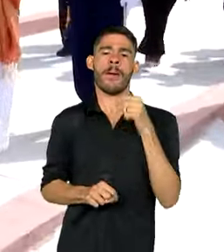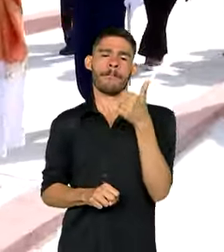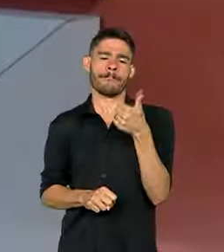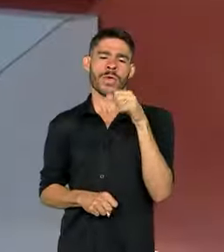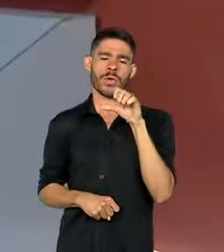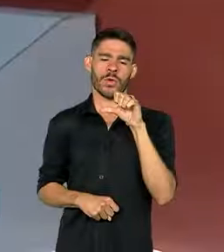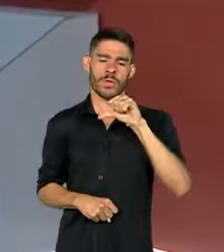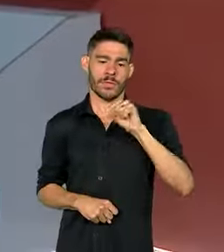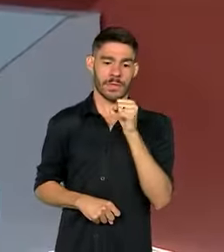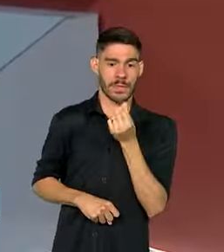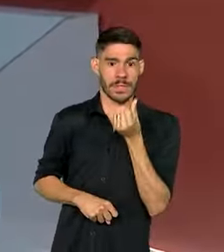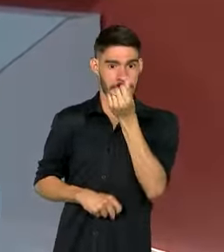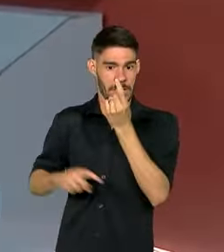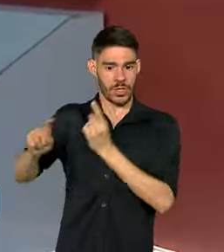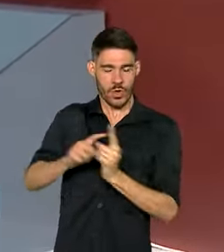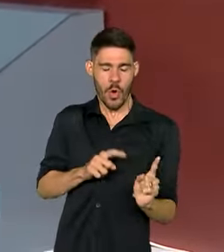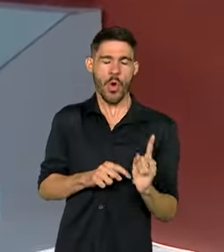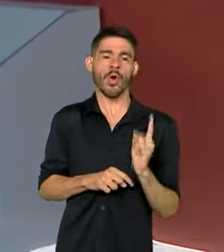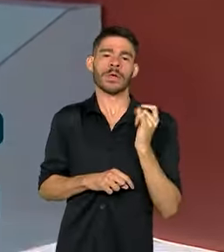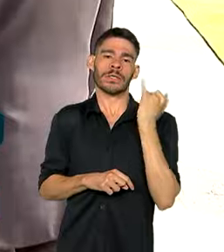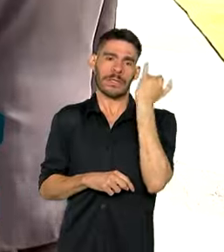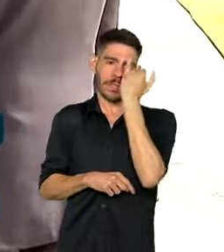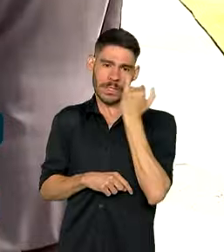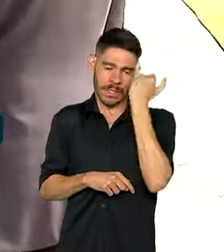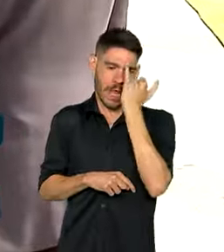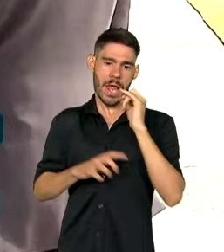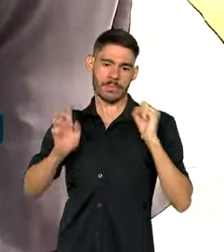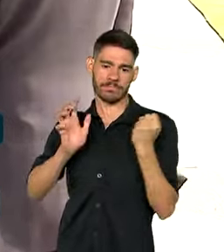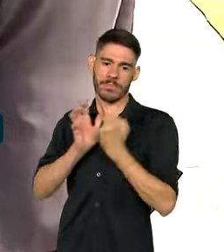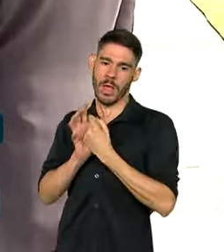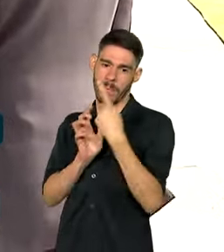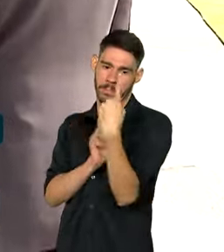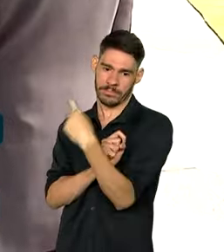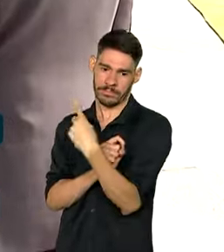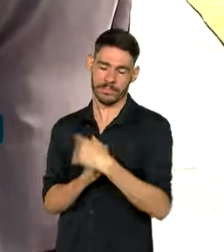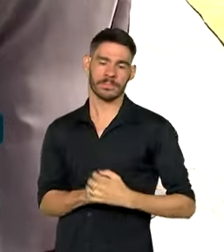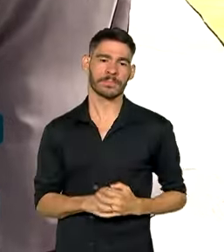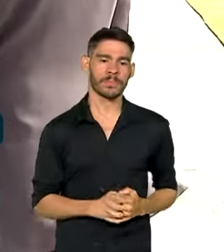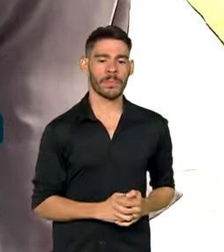a Itália é simbólica para os etíopes.